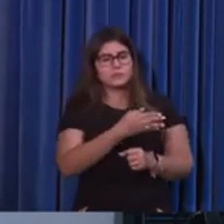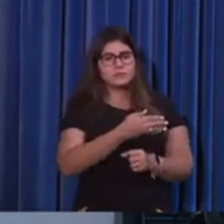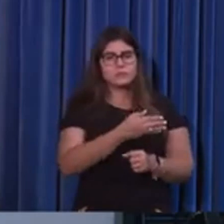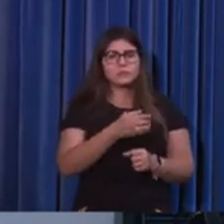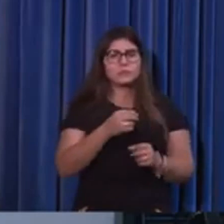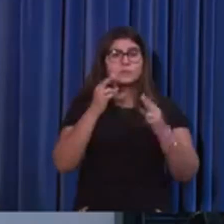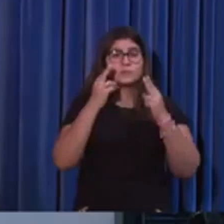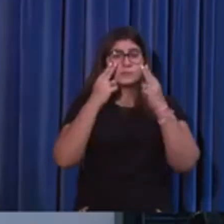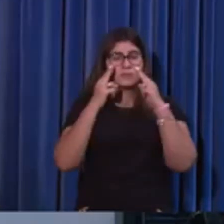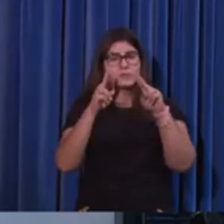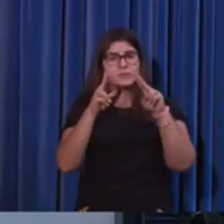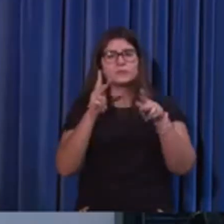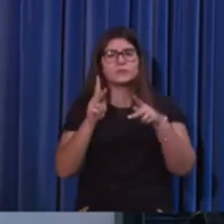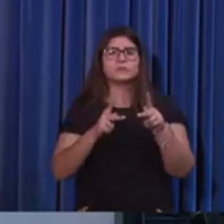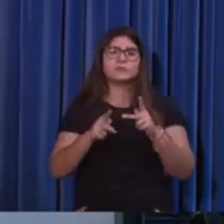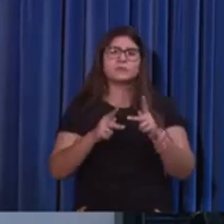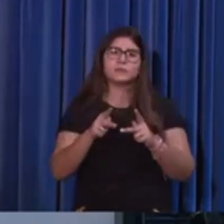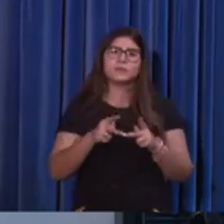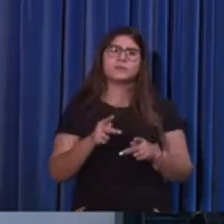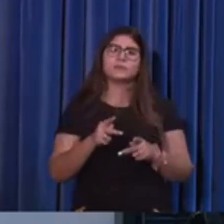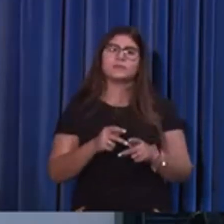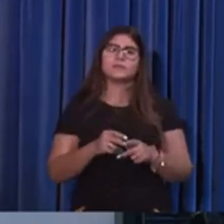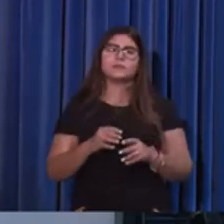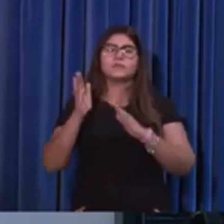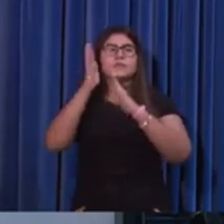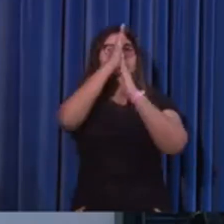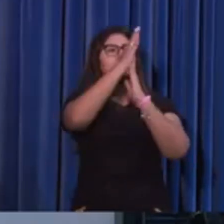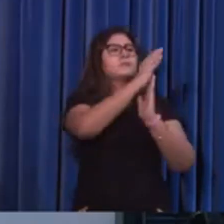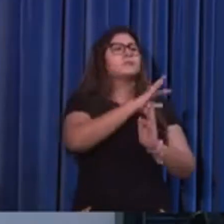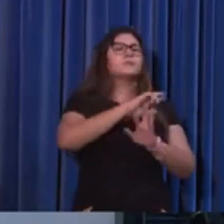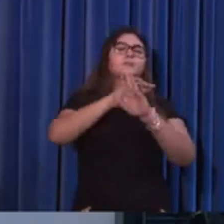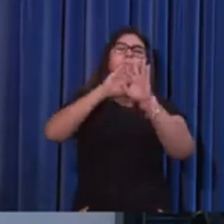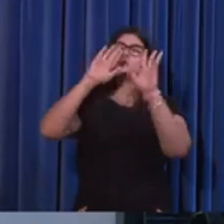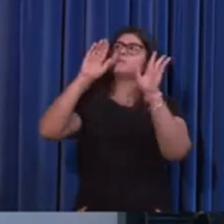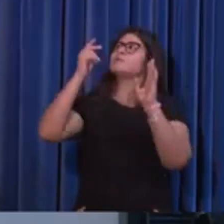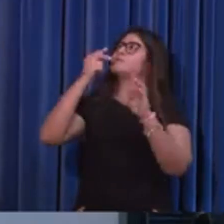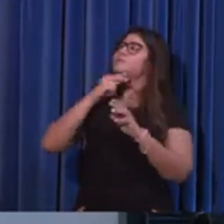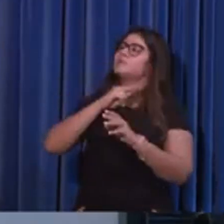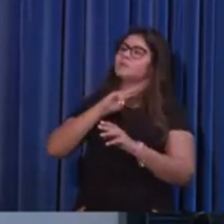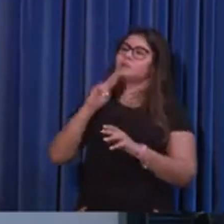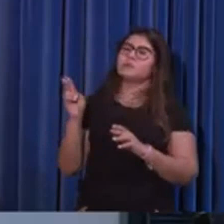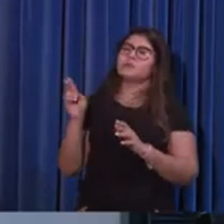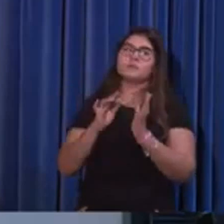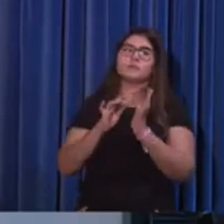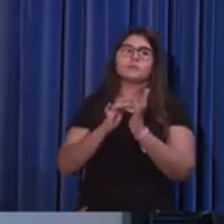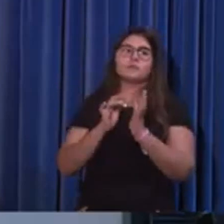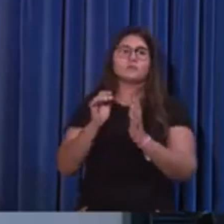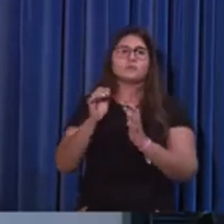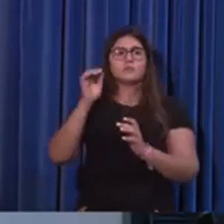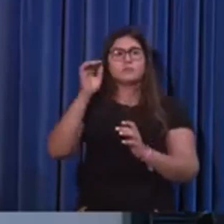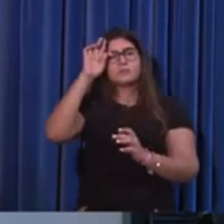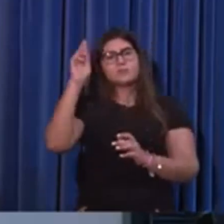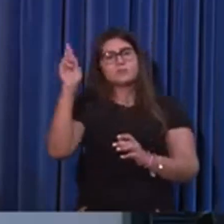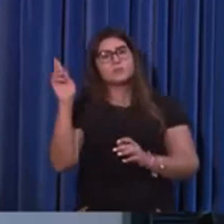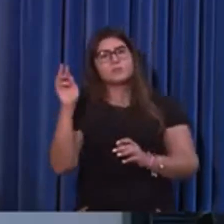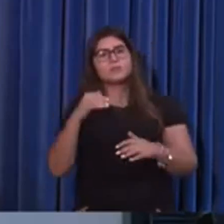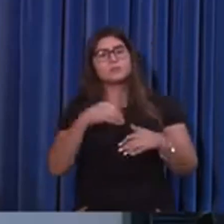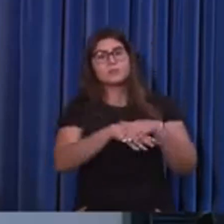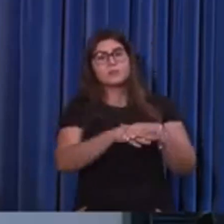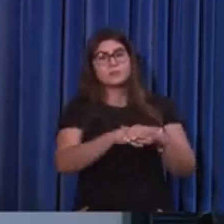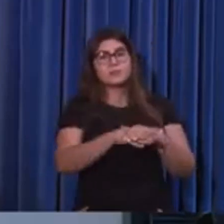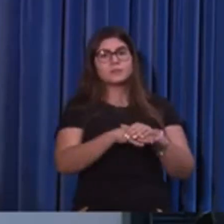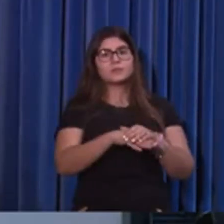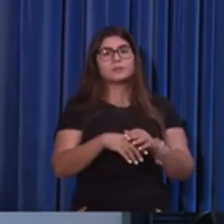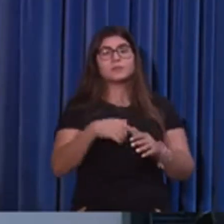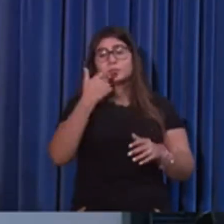vozes, pelos nossos poros, o louvor e a glória do nome do Senhor. Guarde bem isso. É fruto